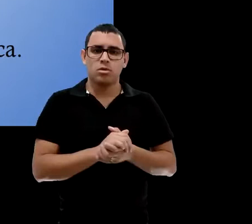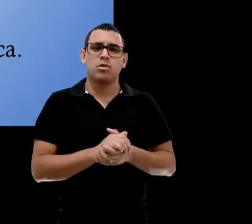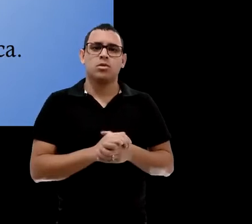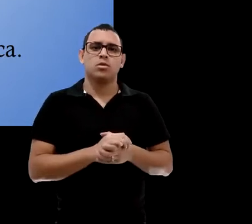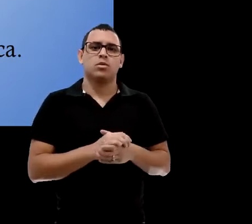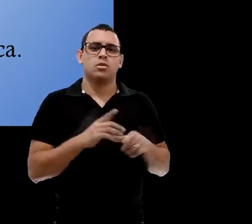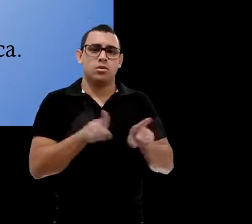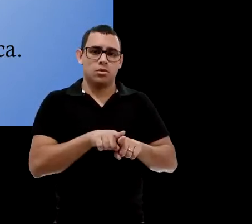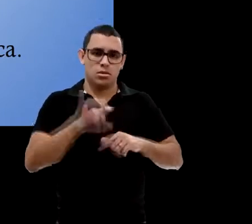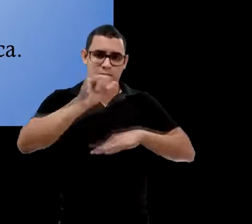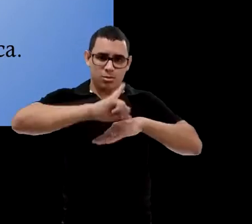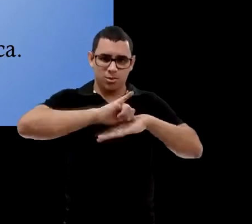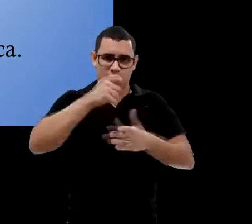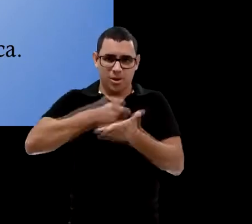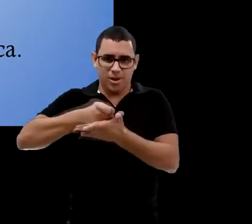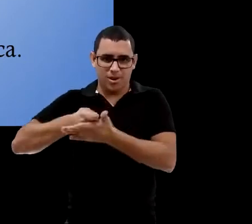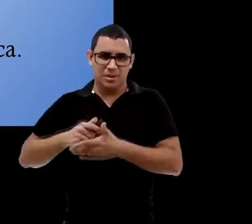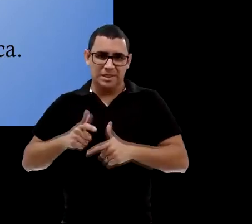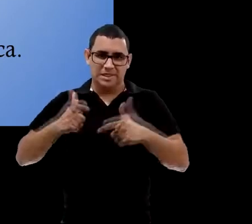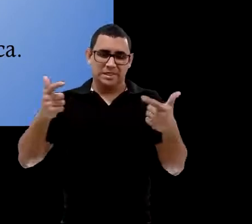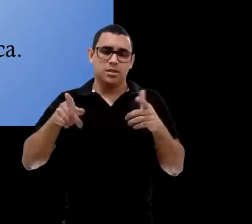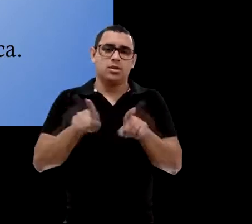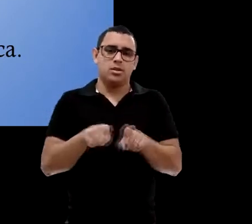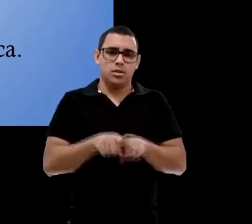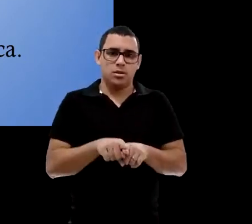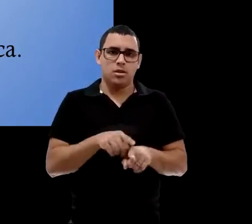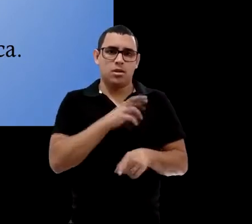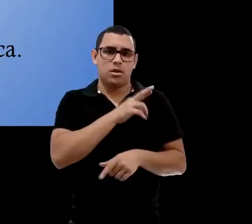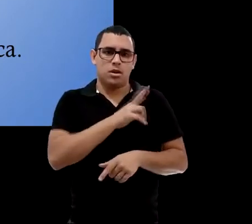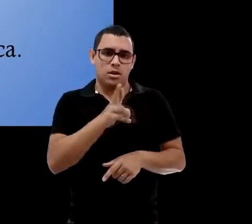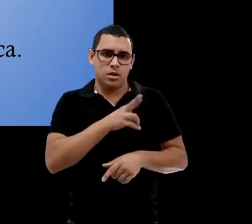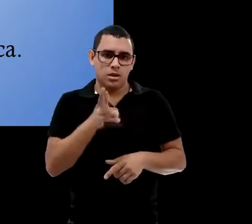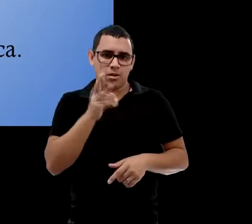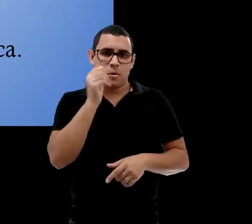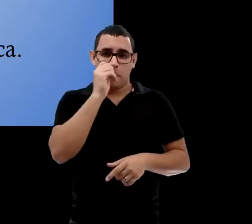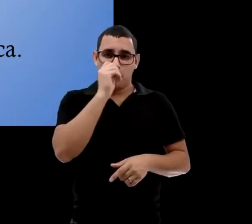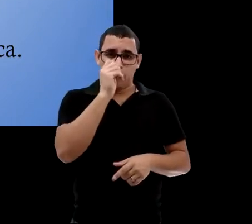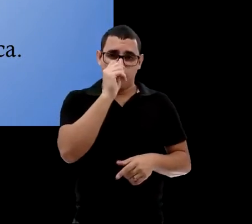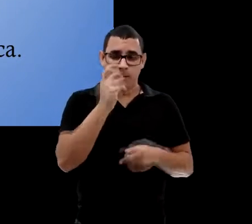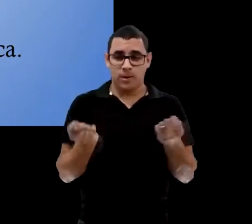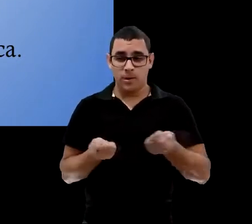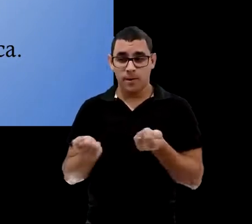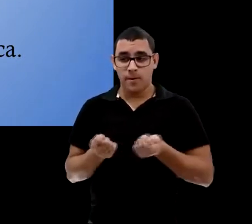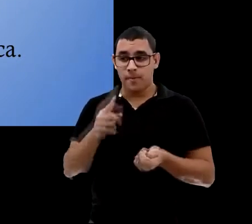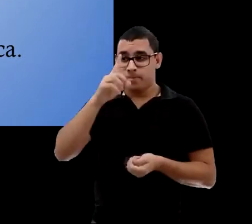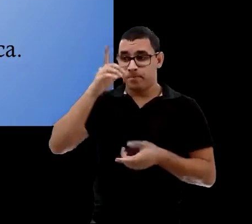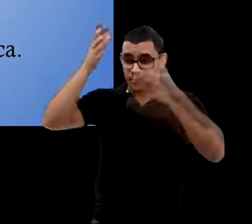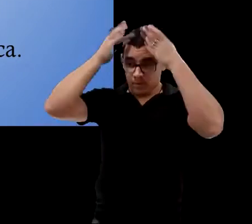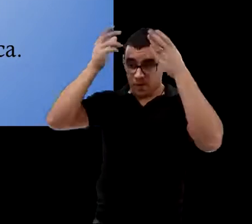o mercantilismo, né, e a intervenção do Estado na vida econômica, porque os reis controlavam muito a economia,